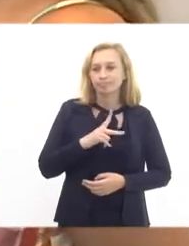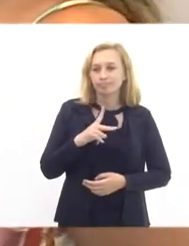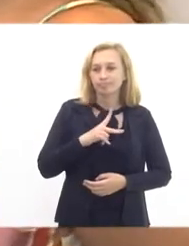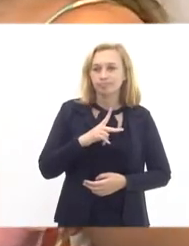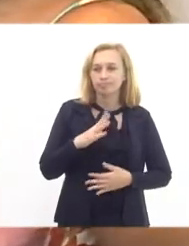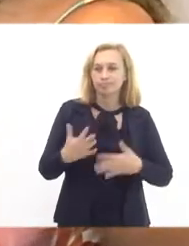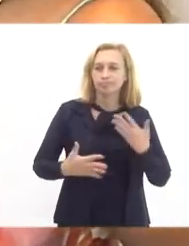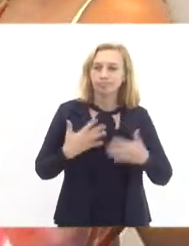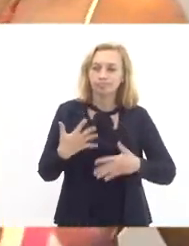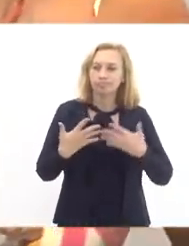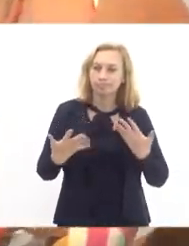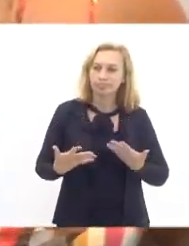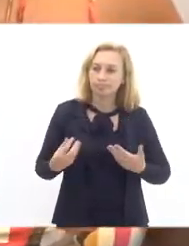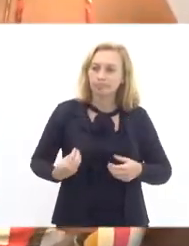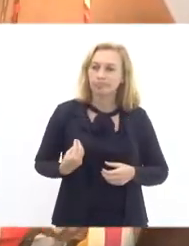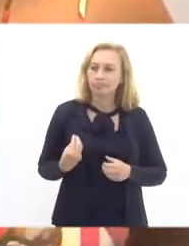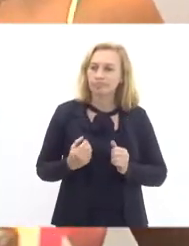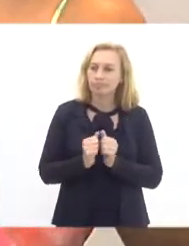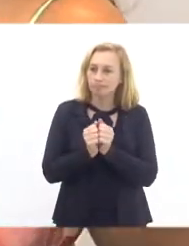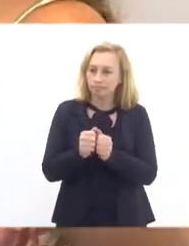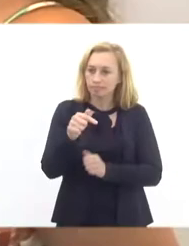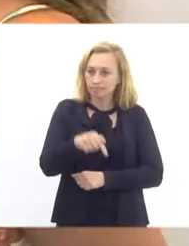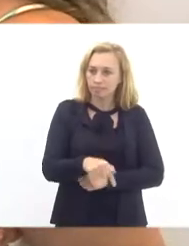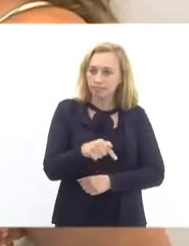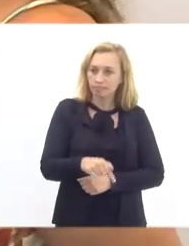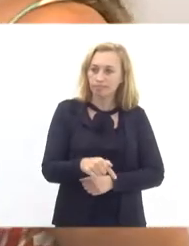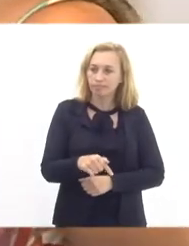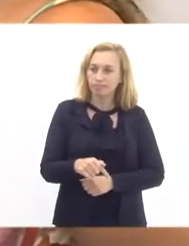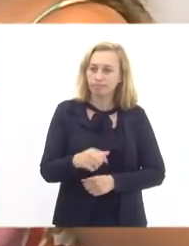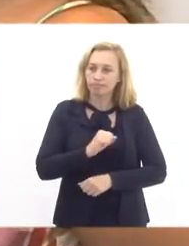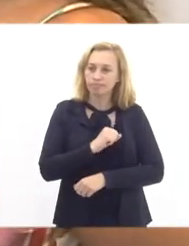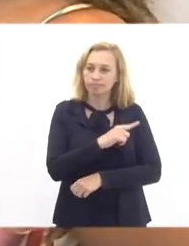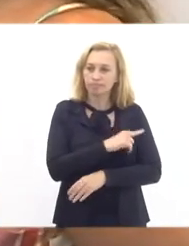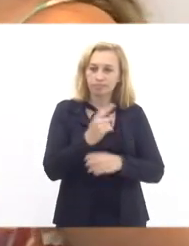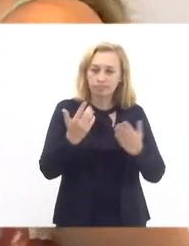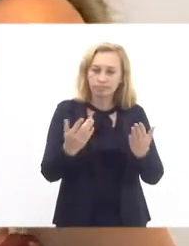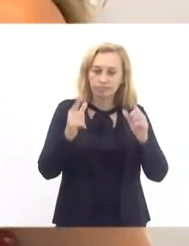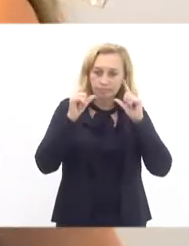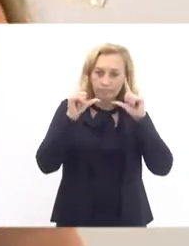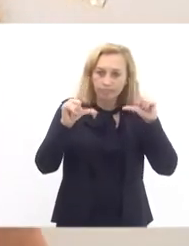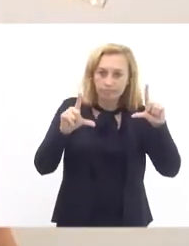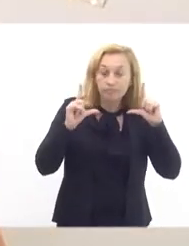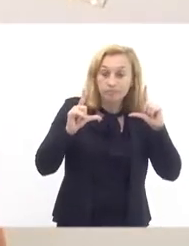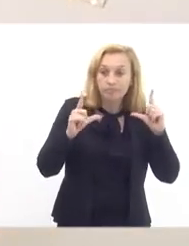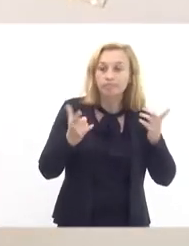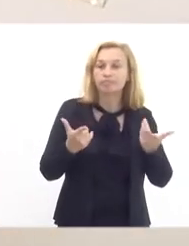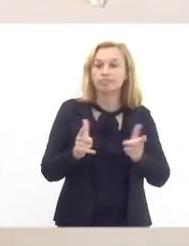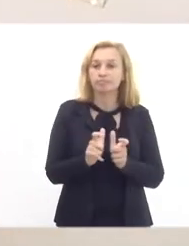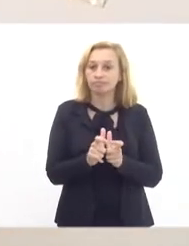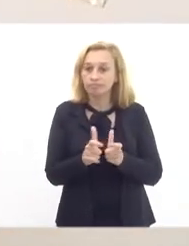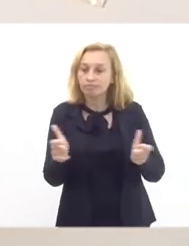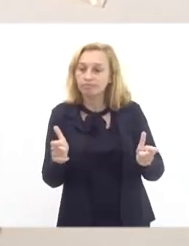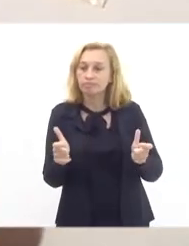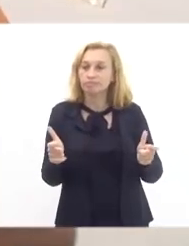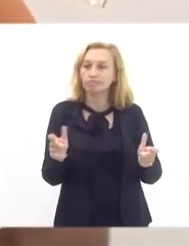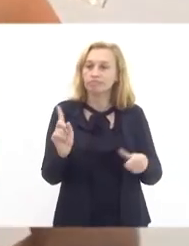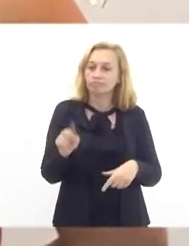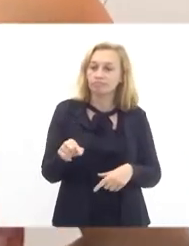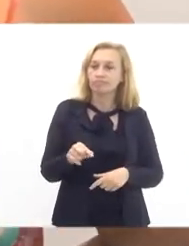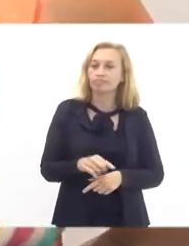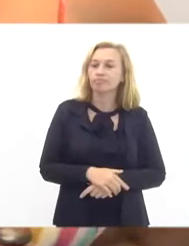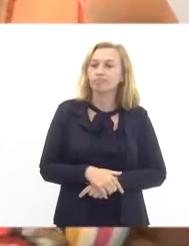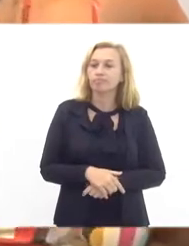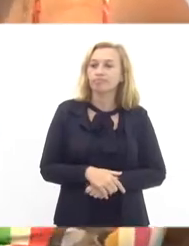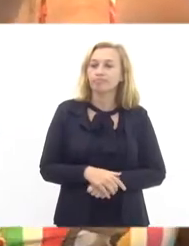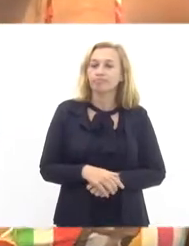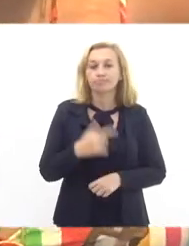aqui hoje, onde São Gonçalo finalmente é palco. Mas ele é palco de algo grandioso, né? E